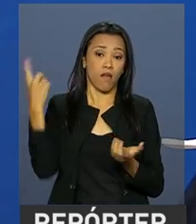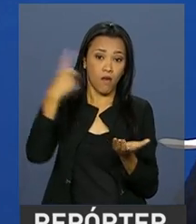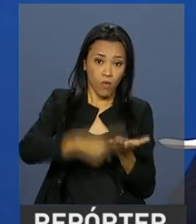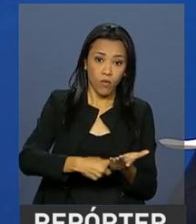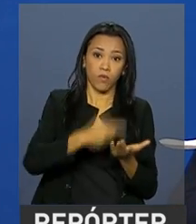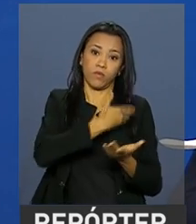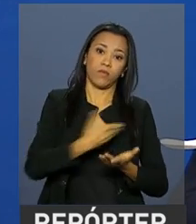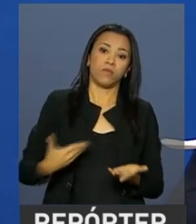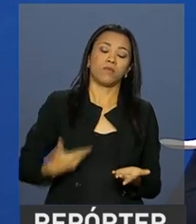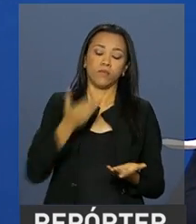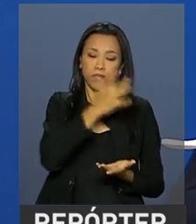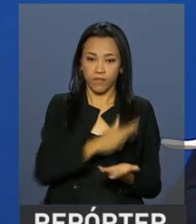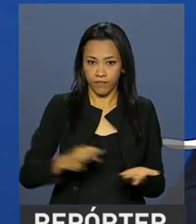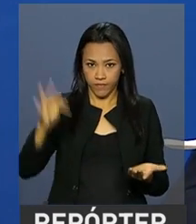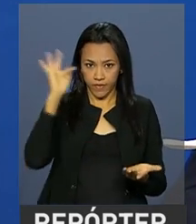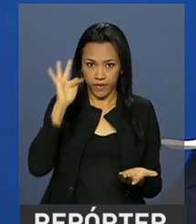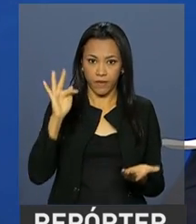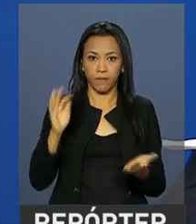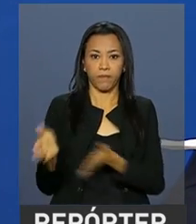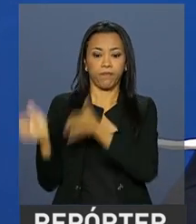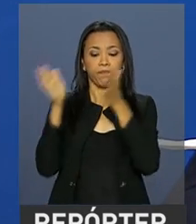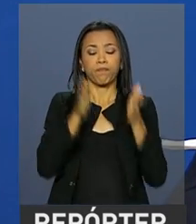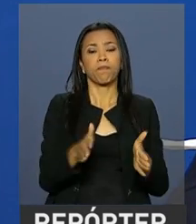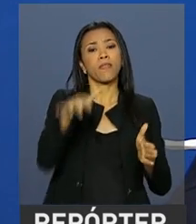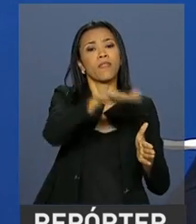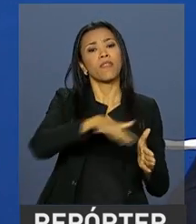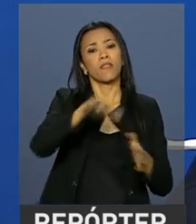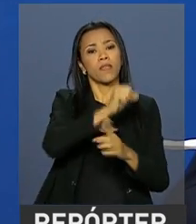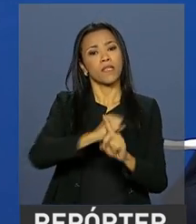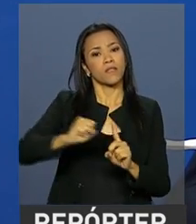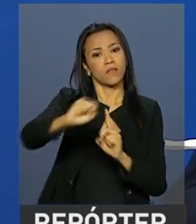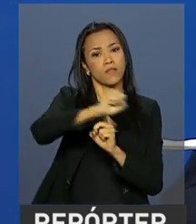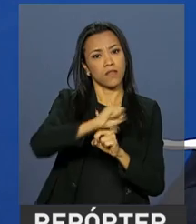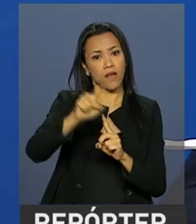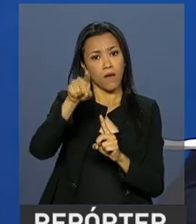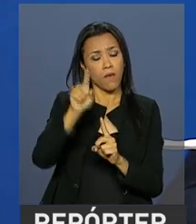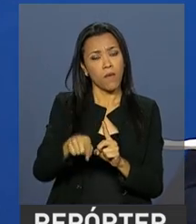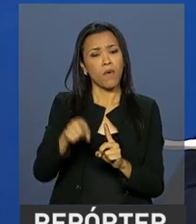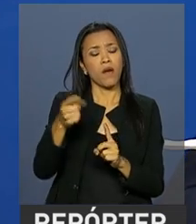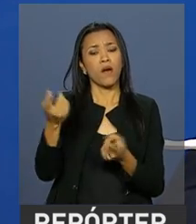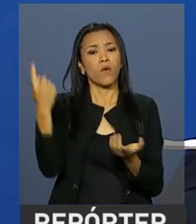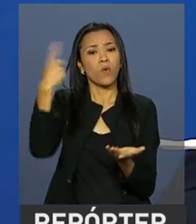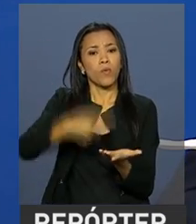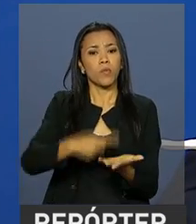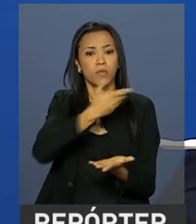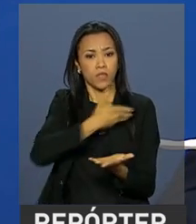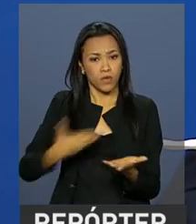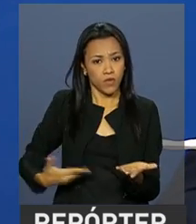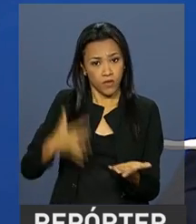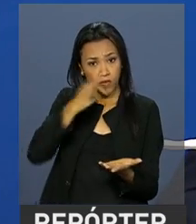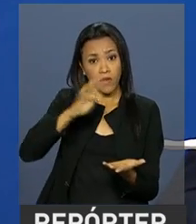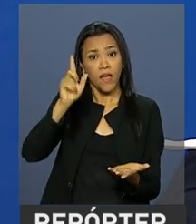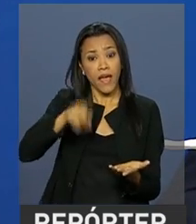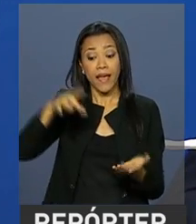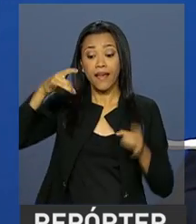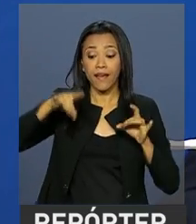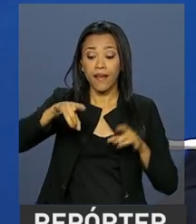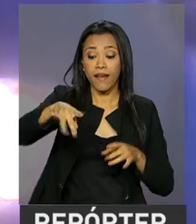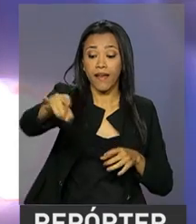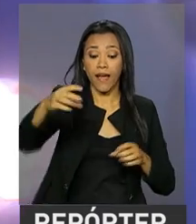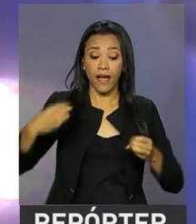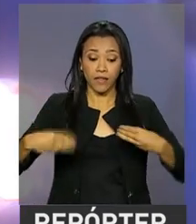da União na área social as competências da União são definidas pelos vários ministérios da área